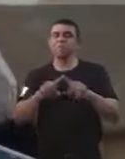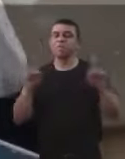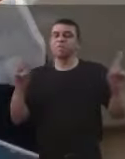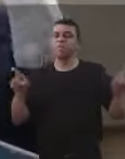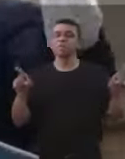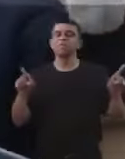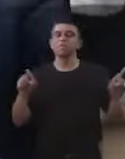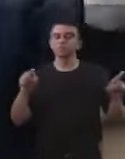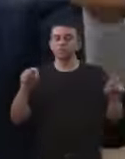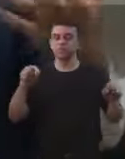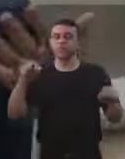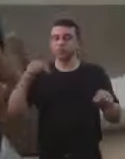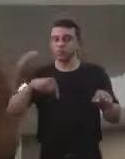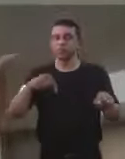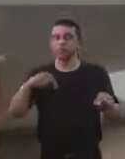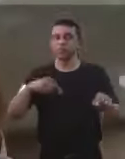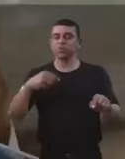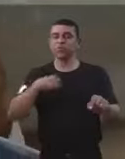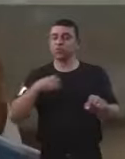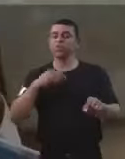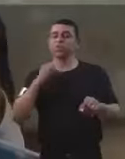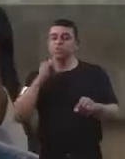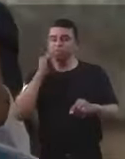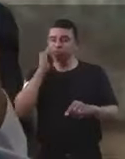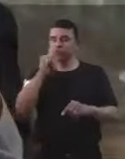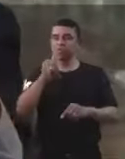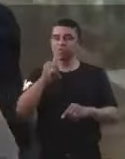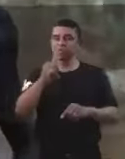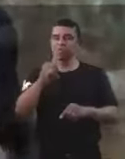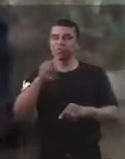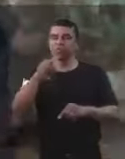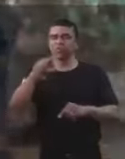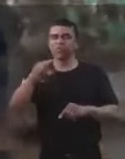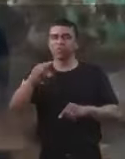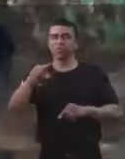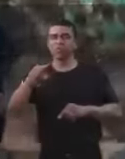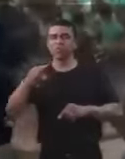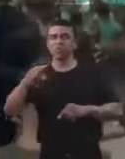ponha a mão no ombro de quem está do seu lado.